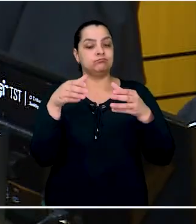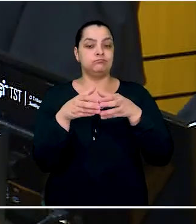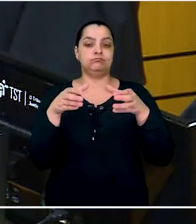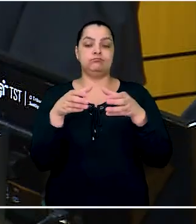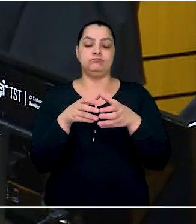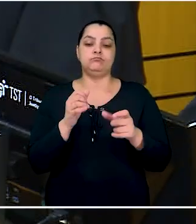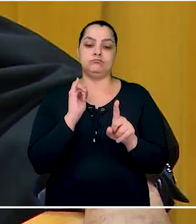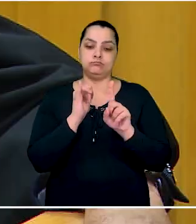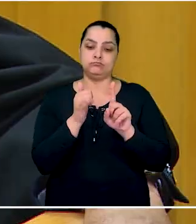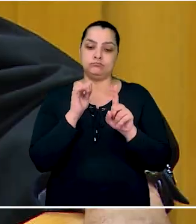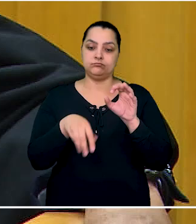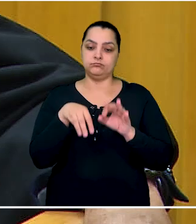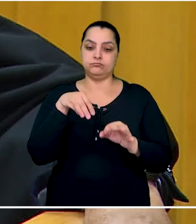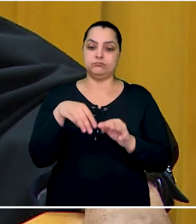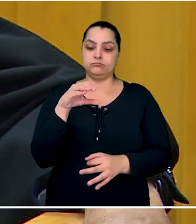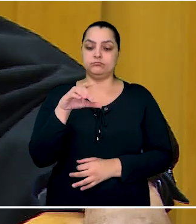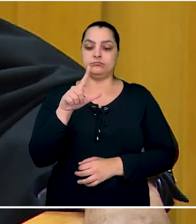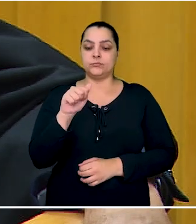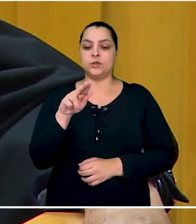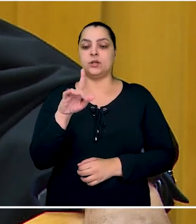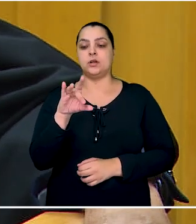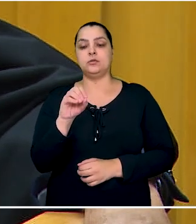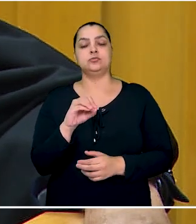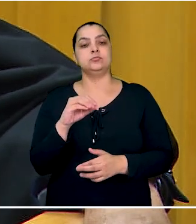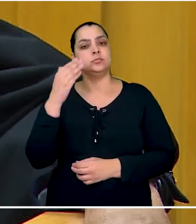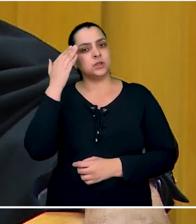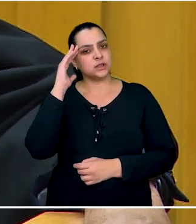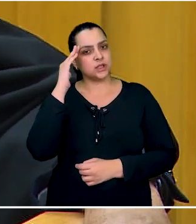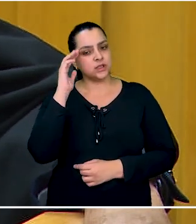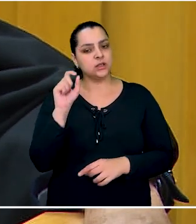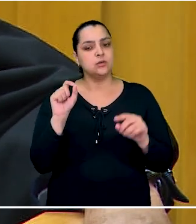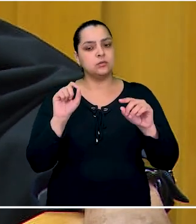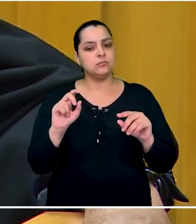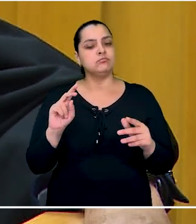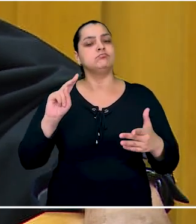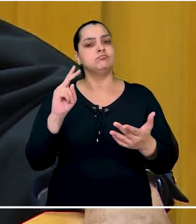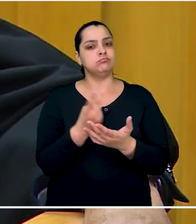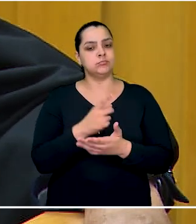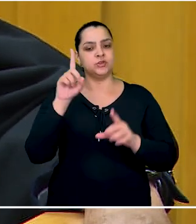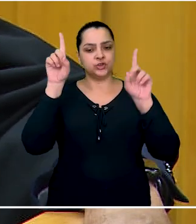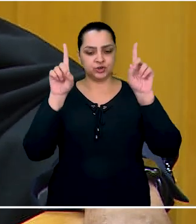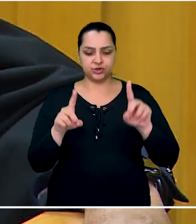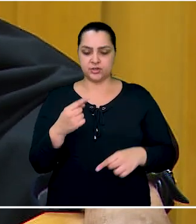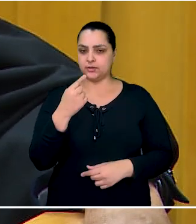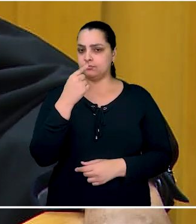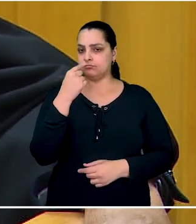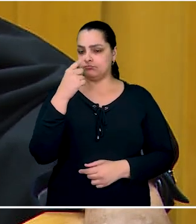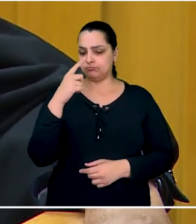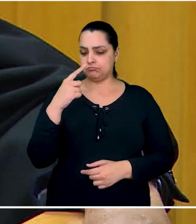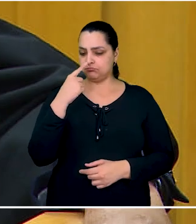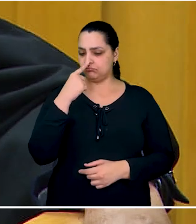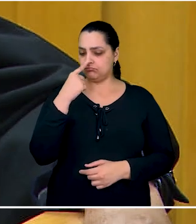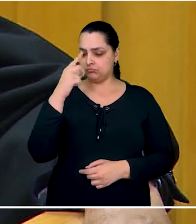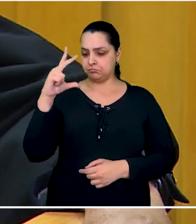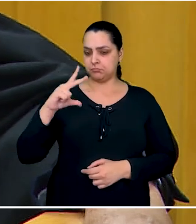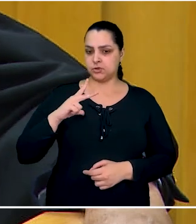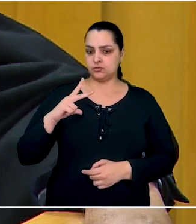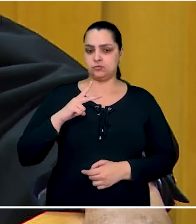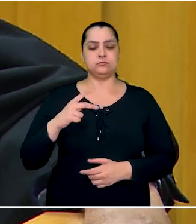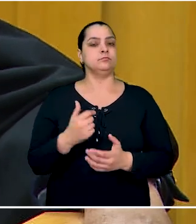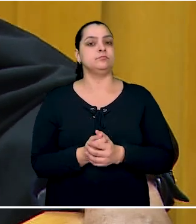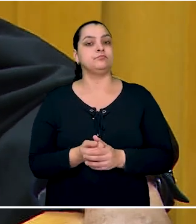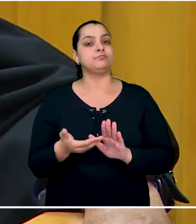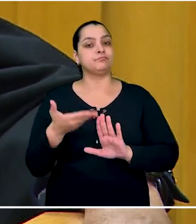7ª turma. O relator, ministro Cláudio Brandão, entendeu que a situação violou o direito à intimidade da trabalhadora. Ao